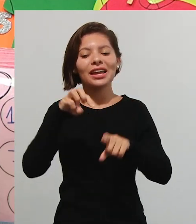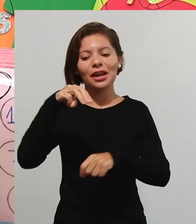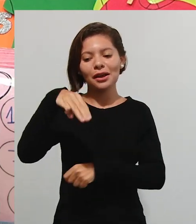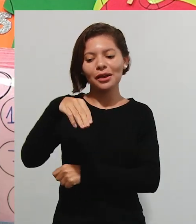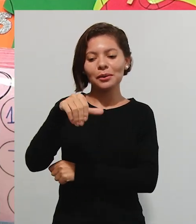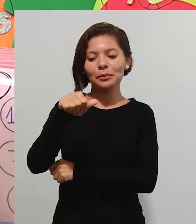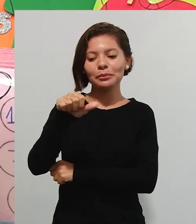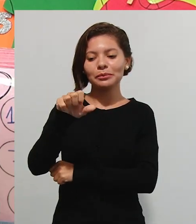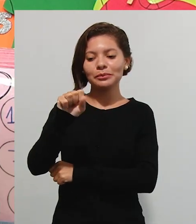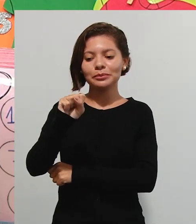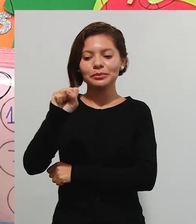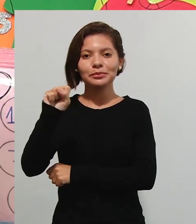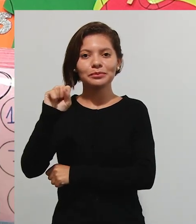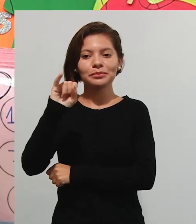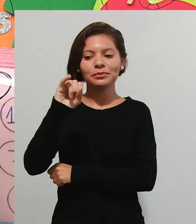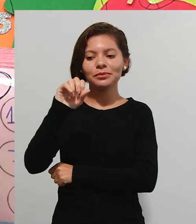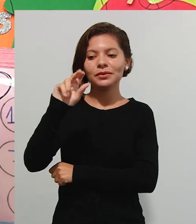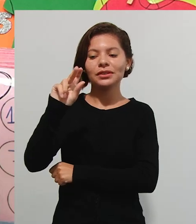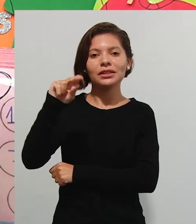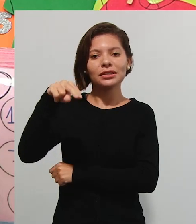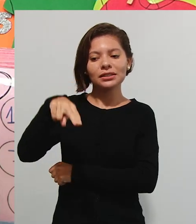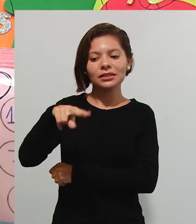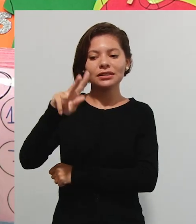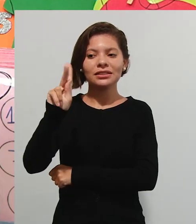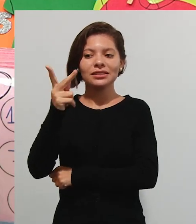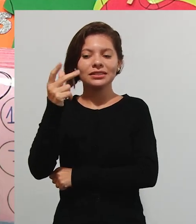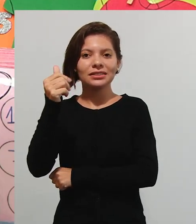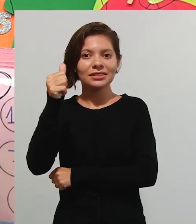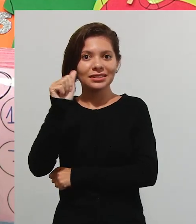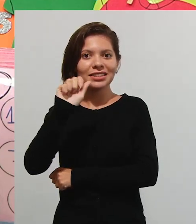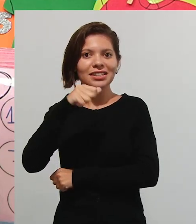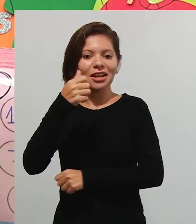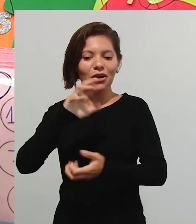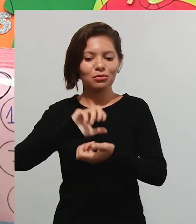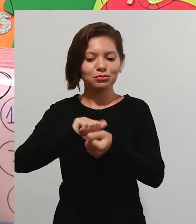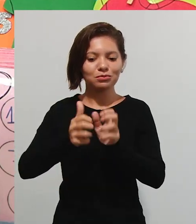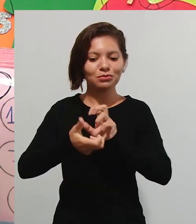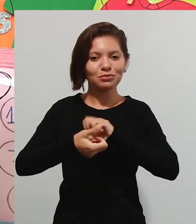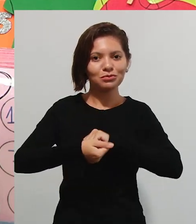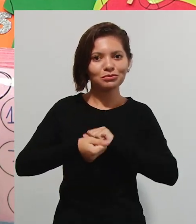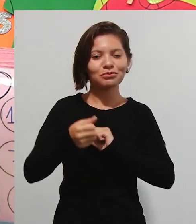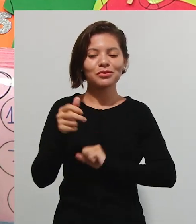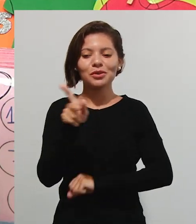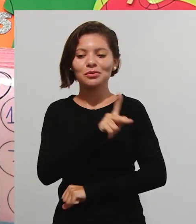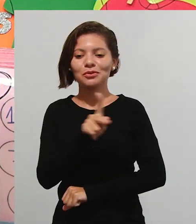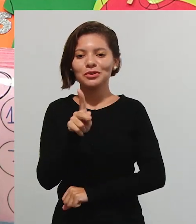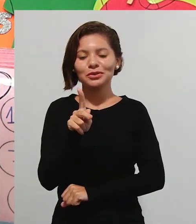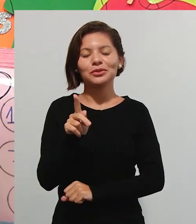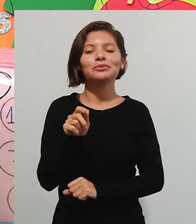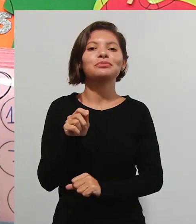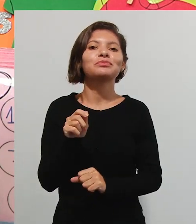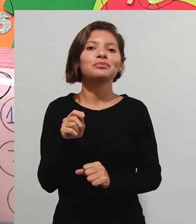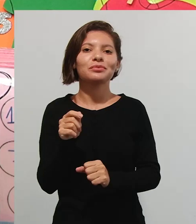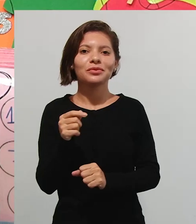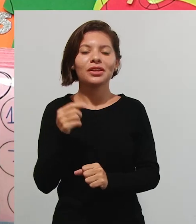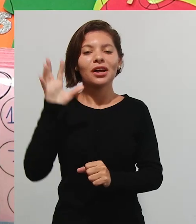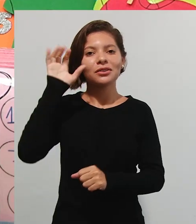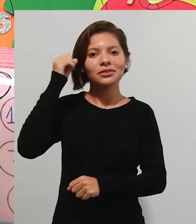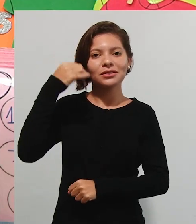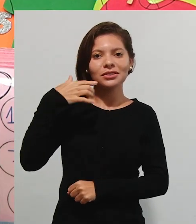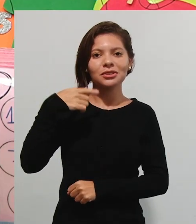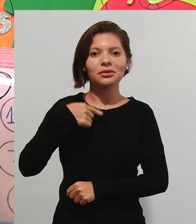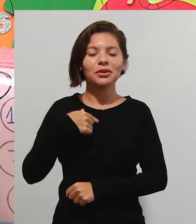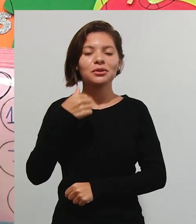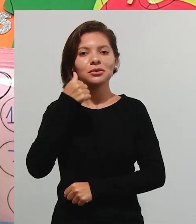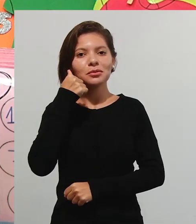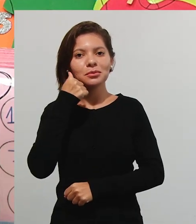a massinha de modelar, com uma professora encantadora. Passarei primeiro a minha audiodescrição. Sou uma mulher